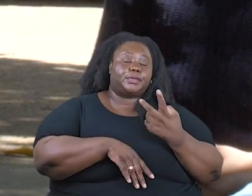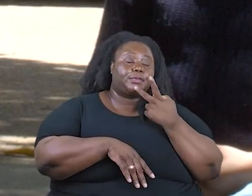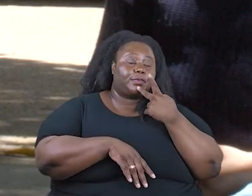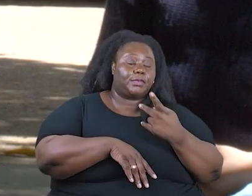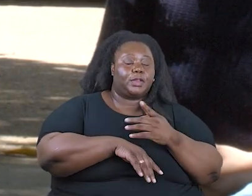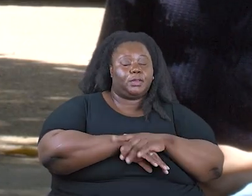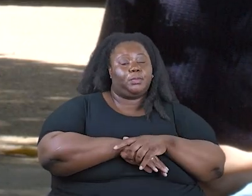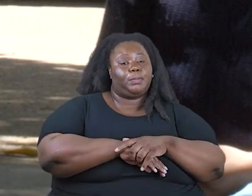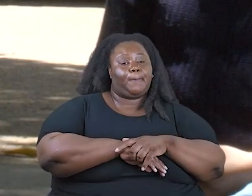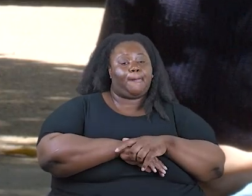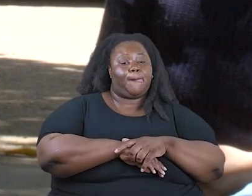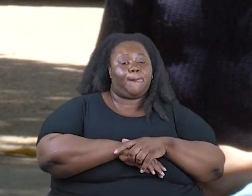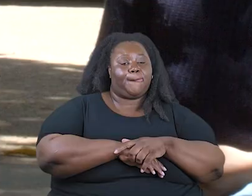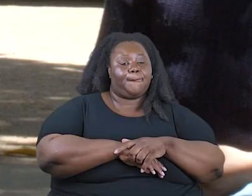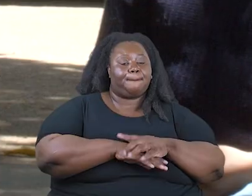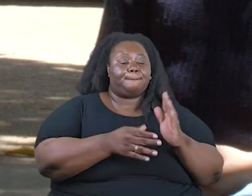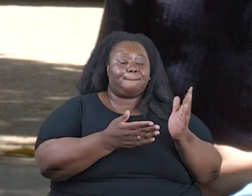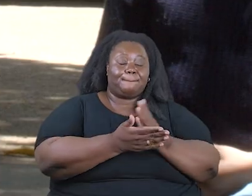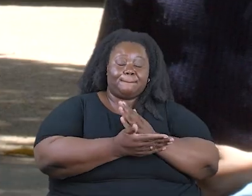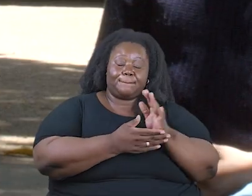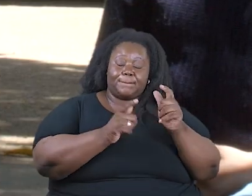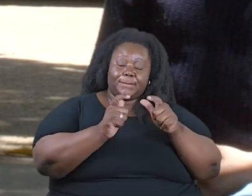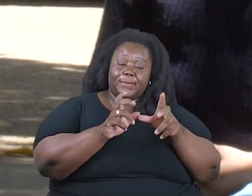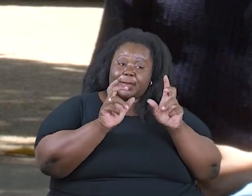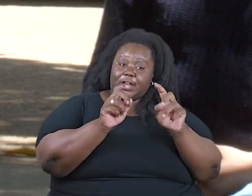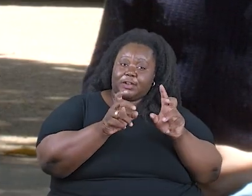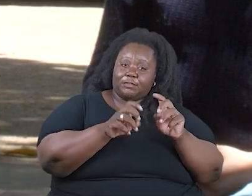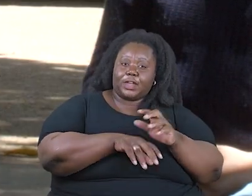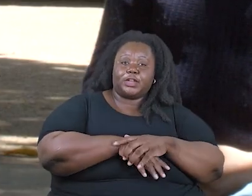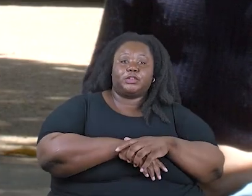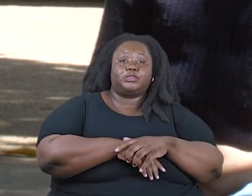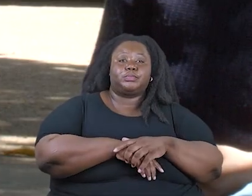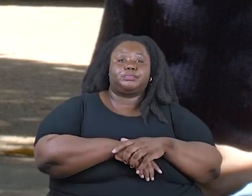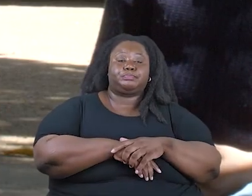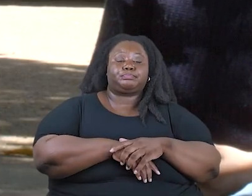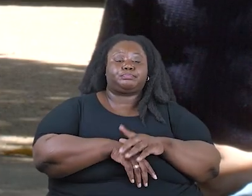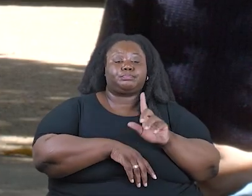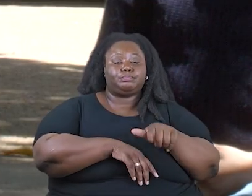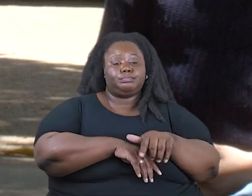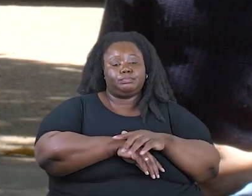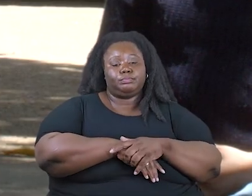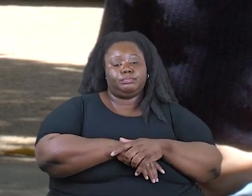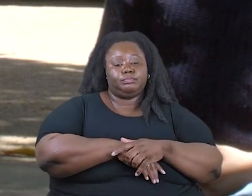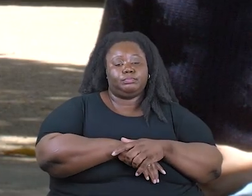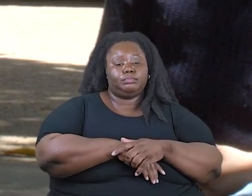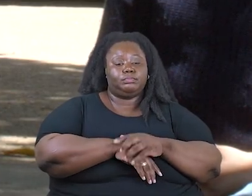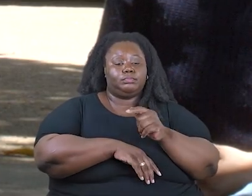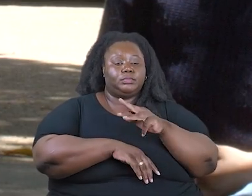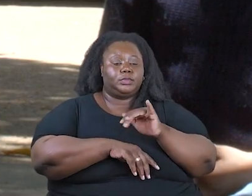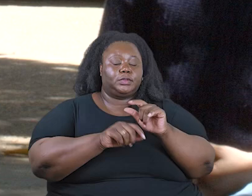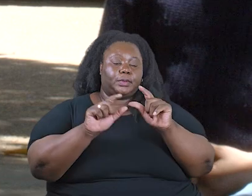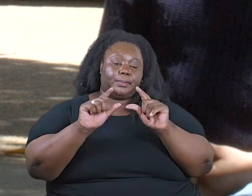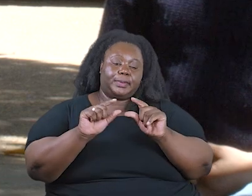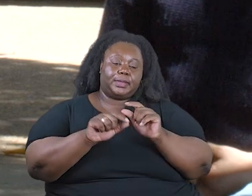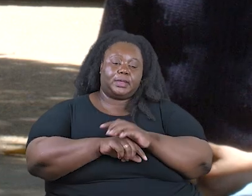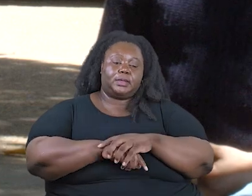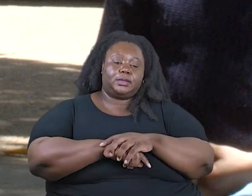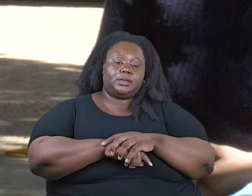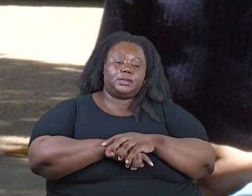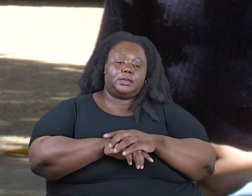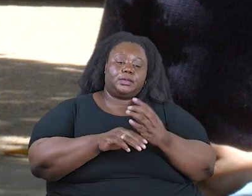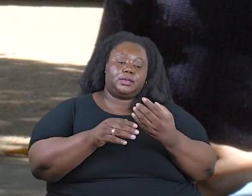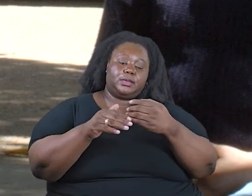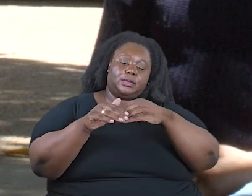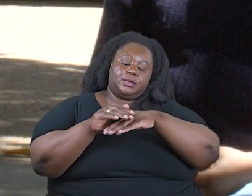estava falando de alguns lugares que vendem o artesanato, que é o artesanato num tamanho pequeno,